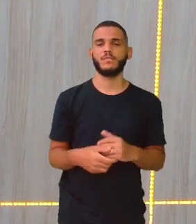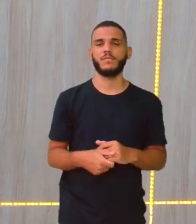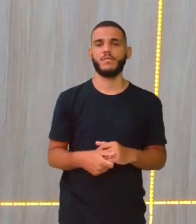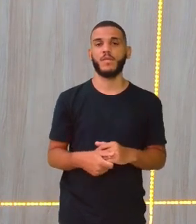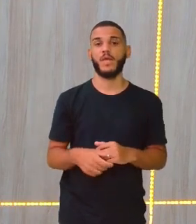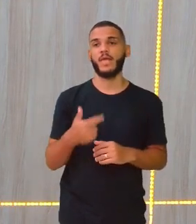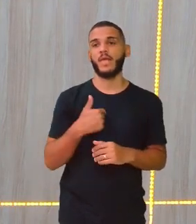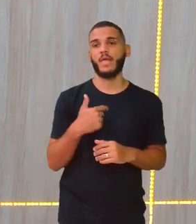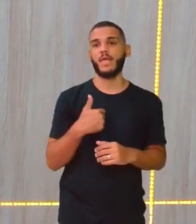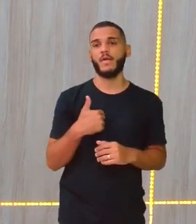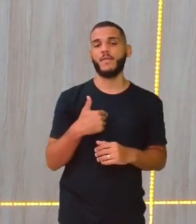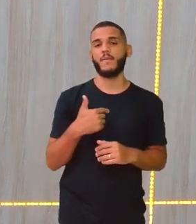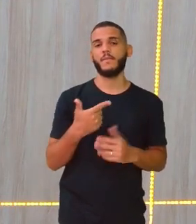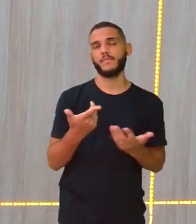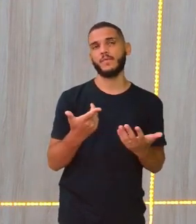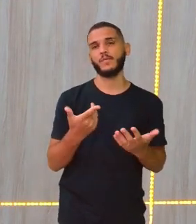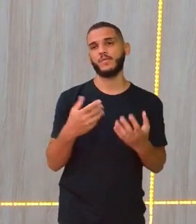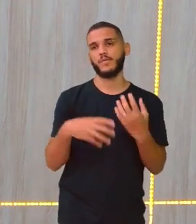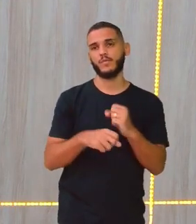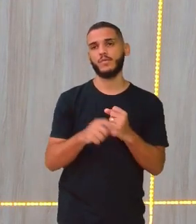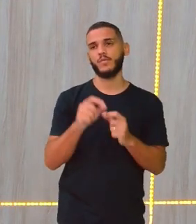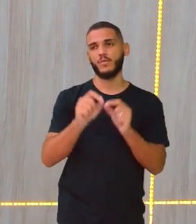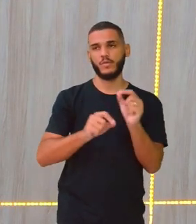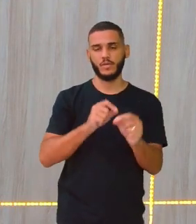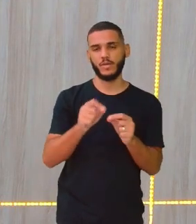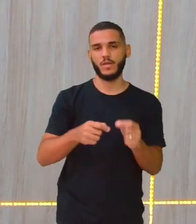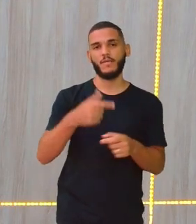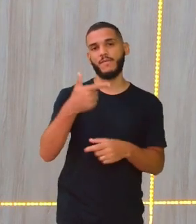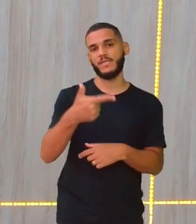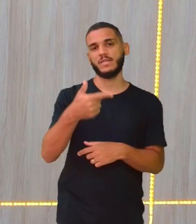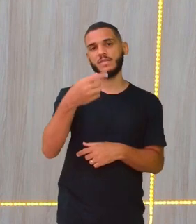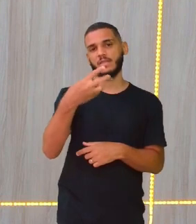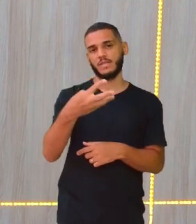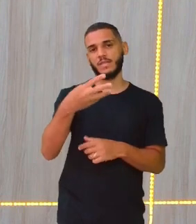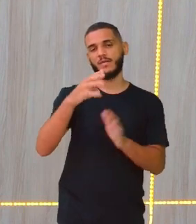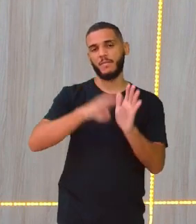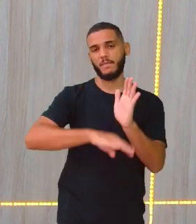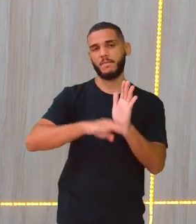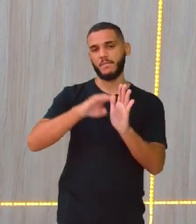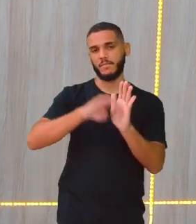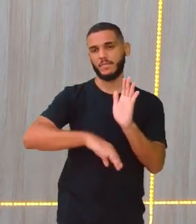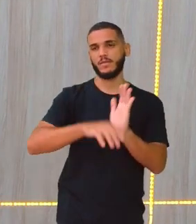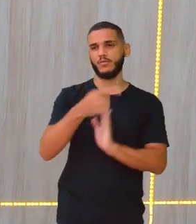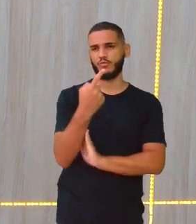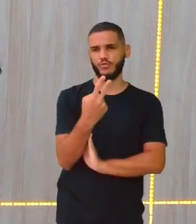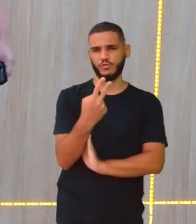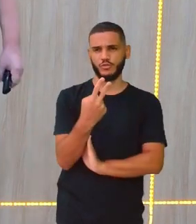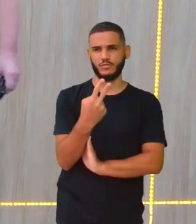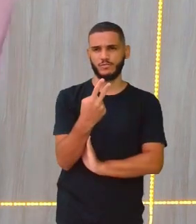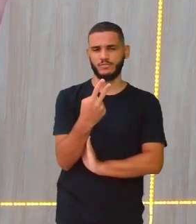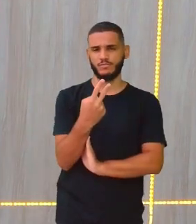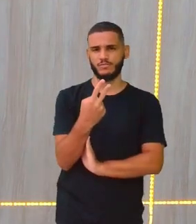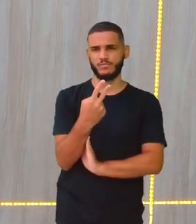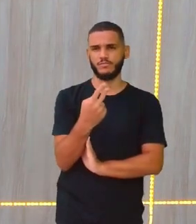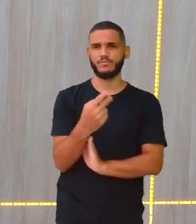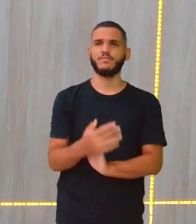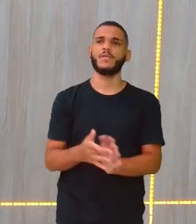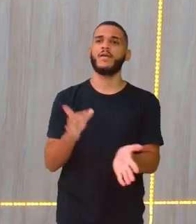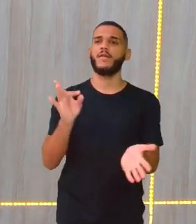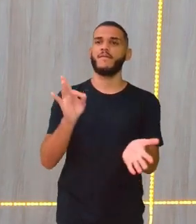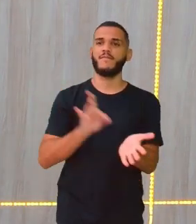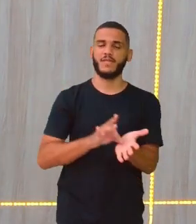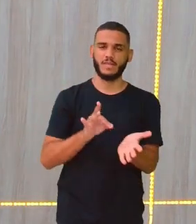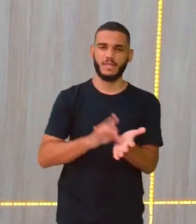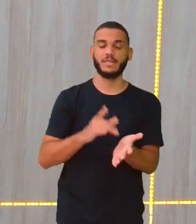isso, eu não estou contando com o ano 30. Então, na verdade, eu tiro